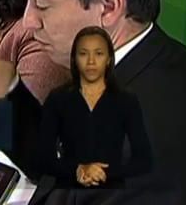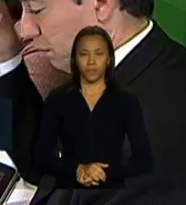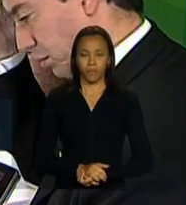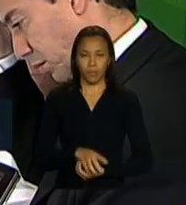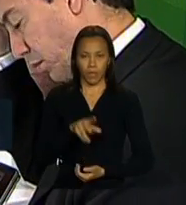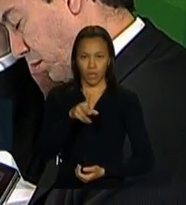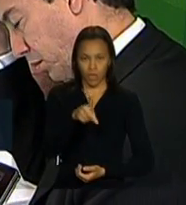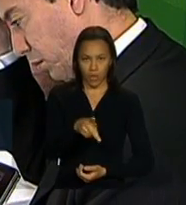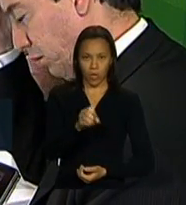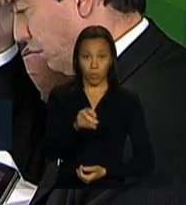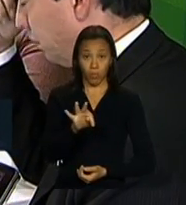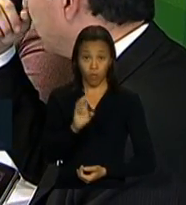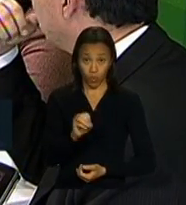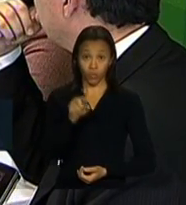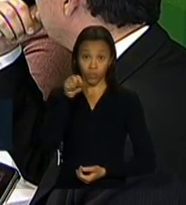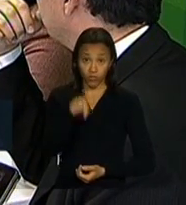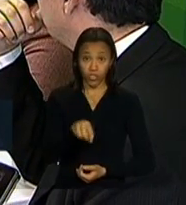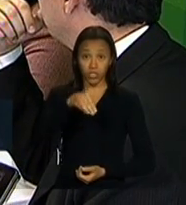Manaus.